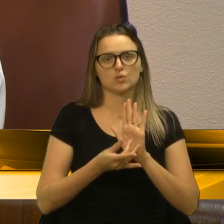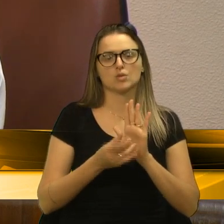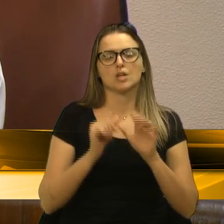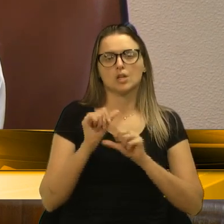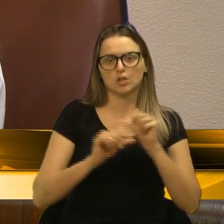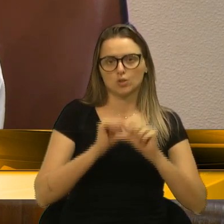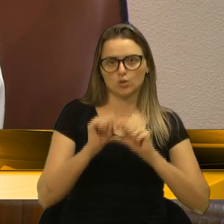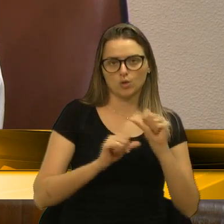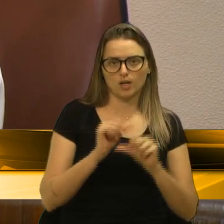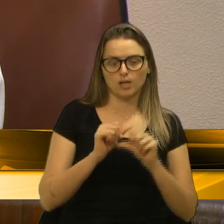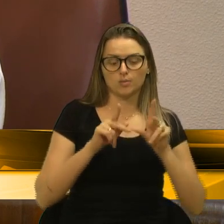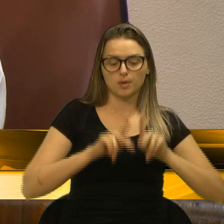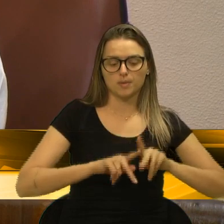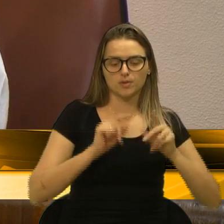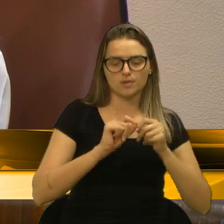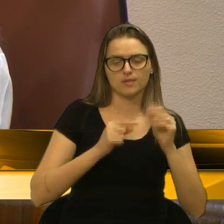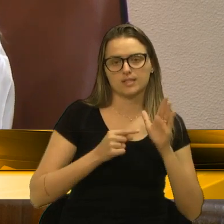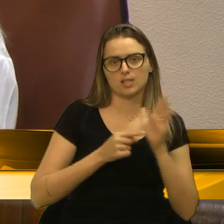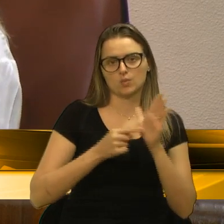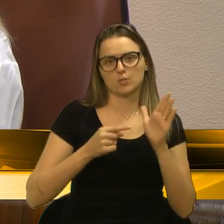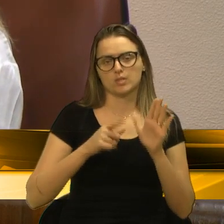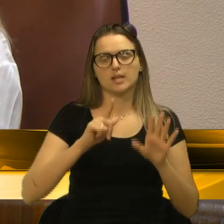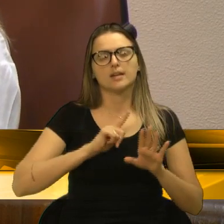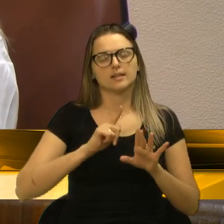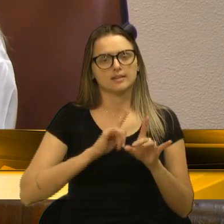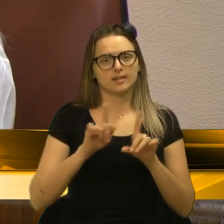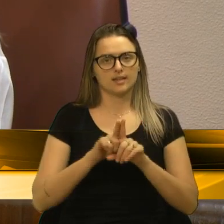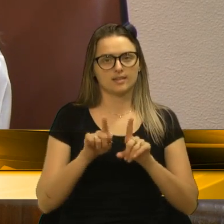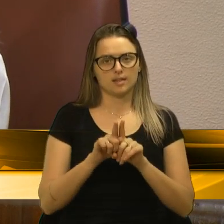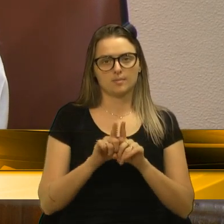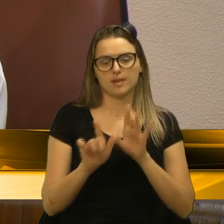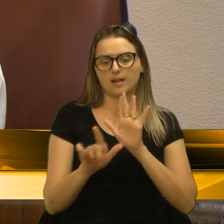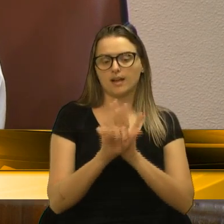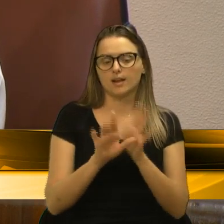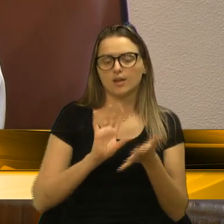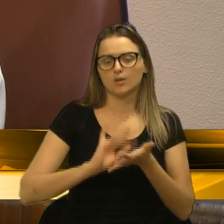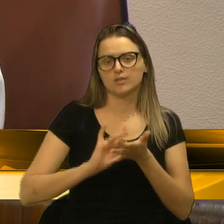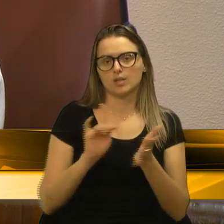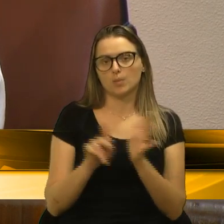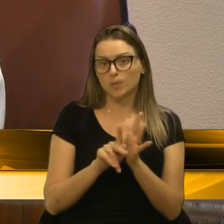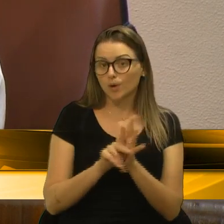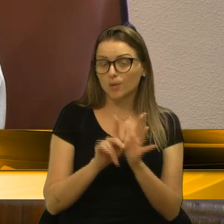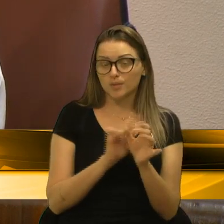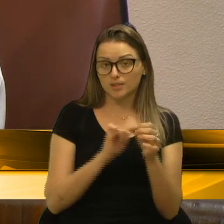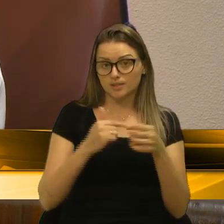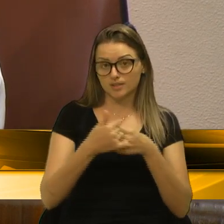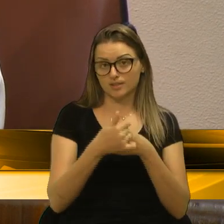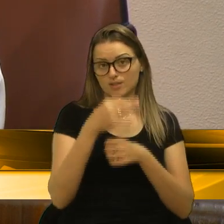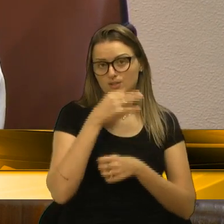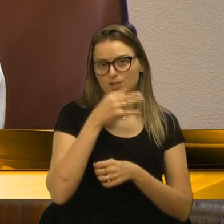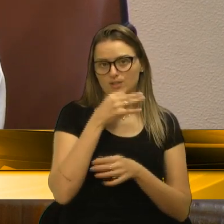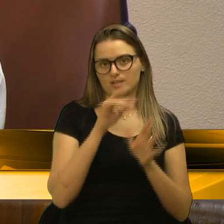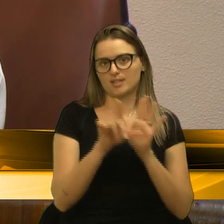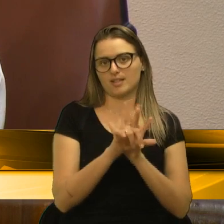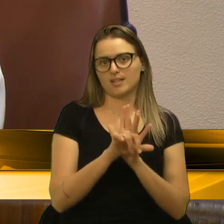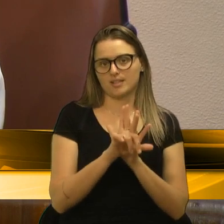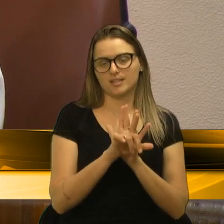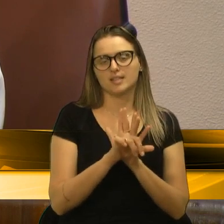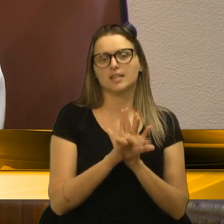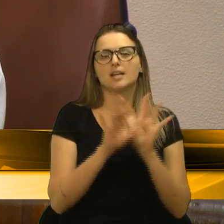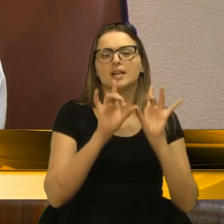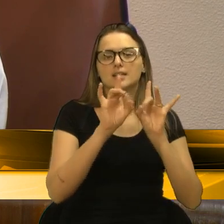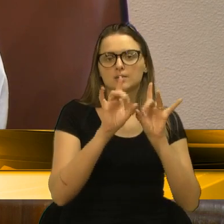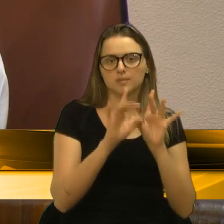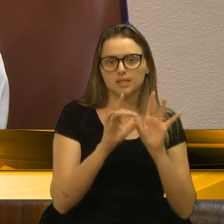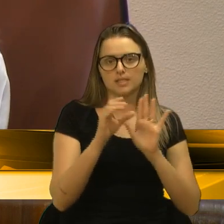pelo denunciado encontra ainda guarida na Lei Orgânica do município de Caxias do Sul, especificamente em